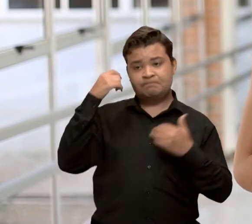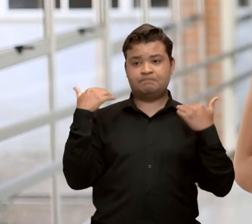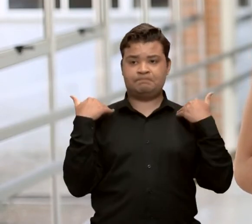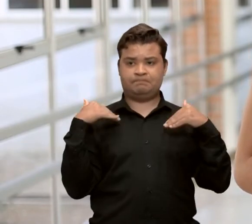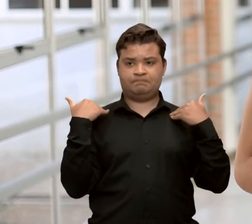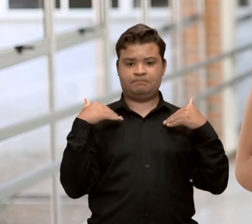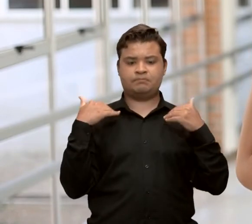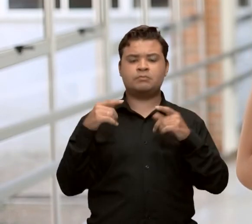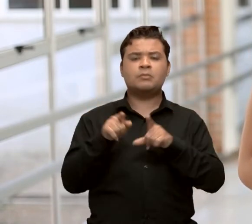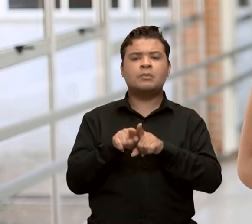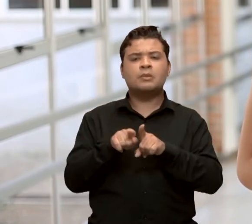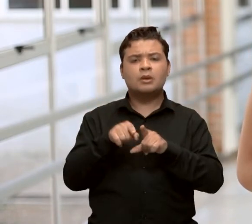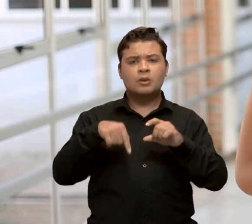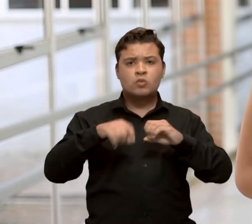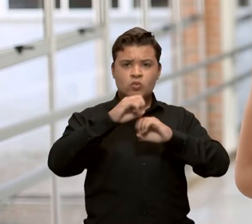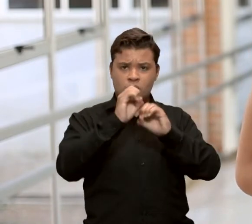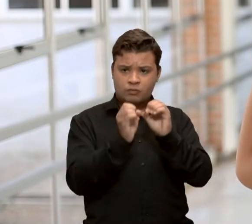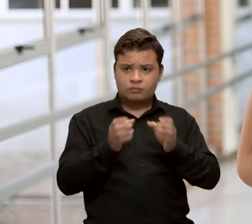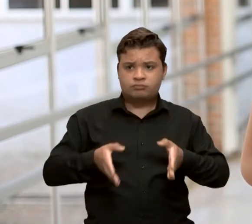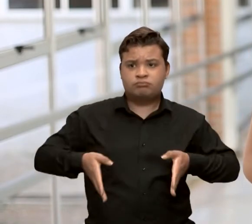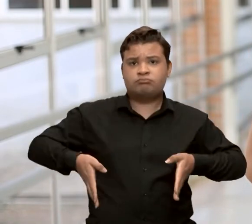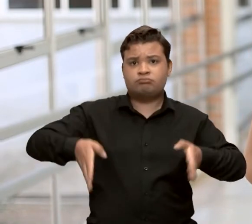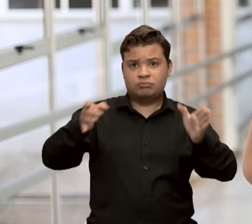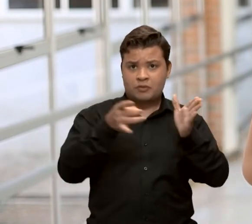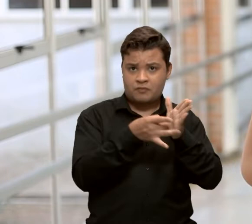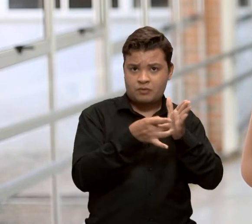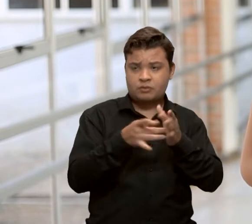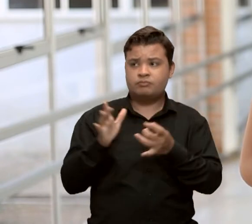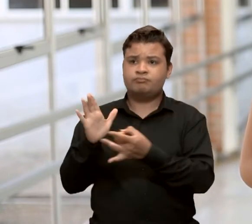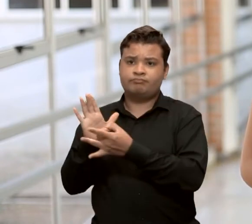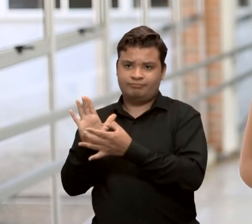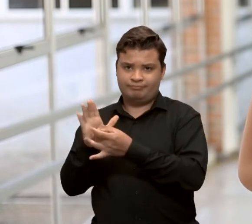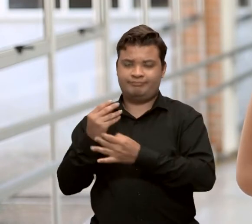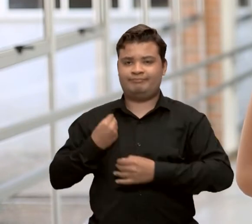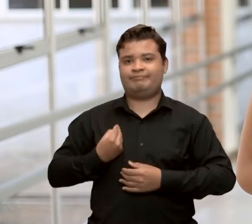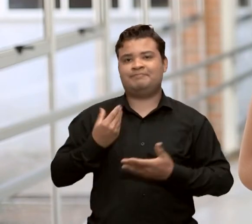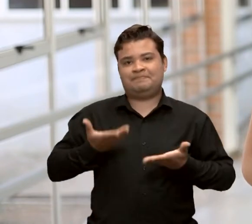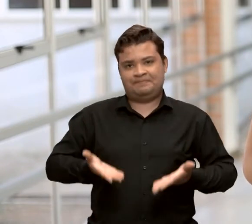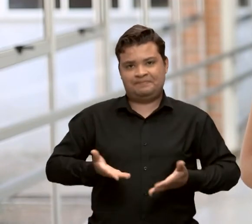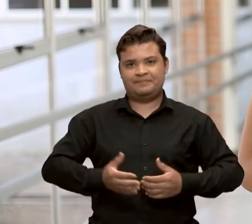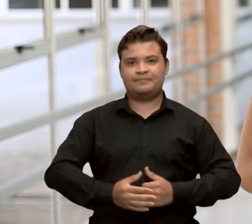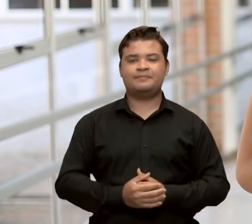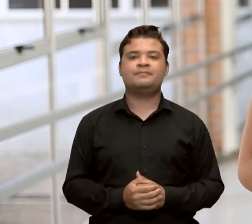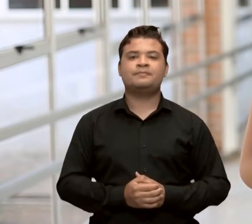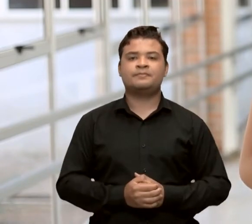em um corredor de um prédio da UFG com janelas de vidro dos 2 lados.